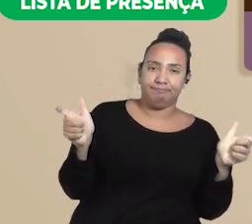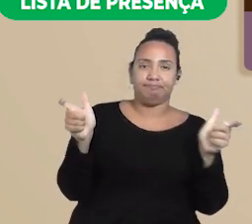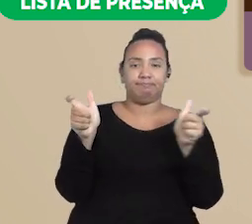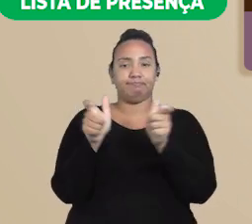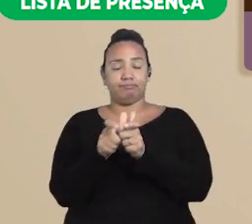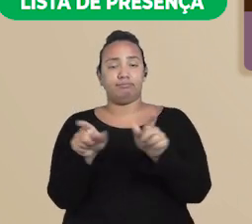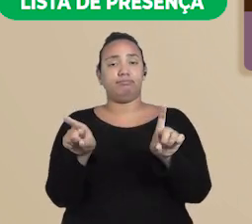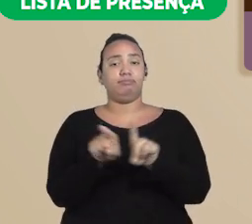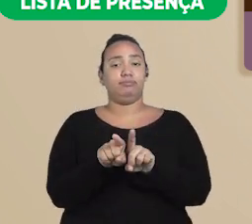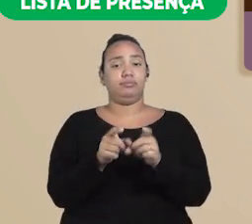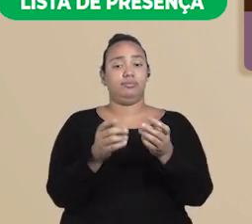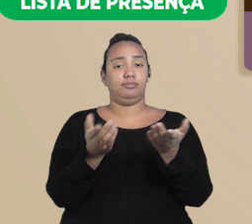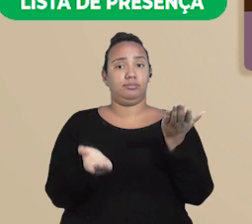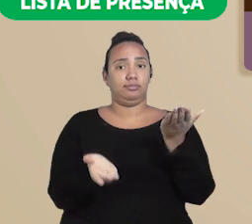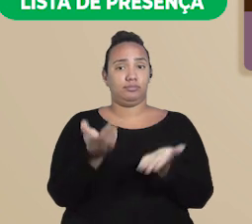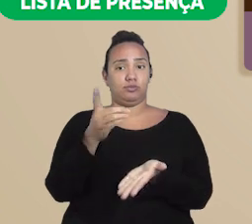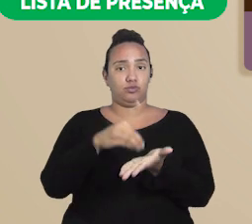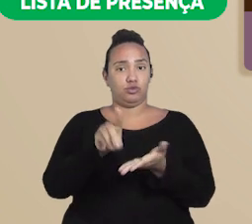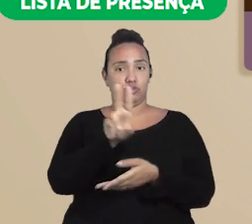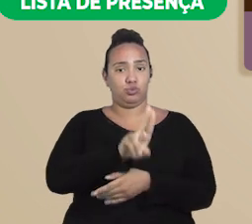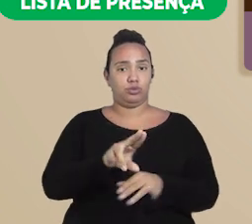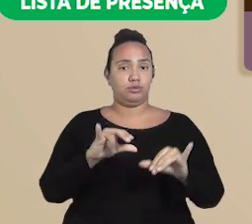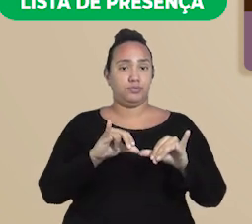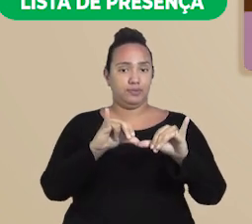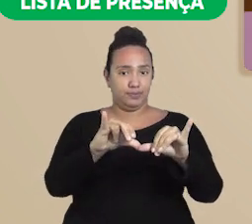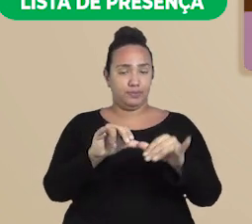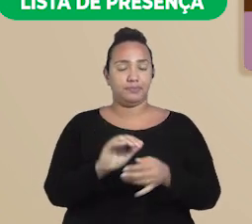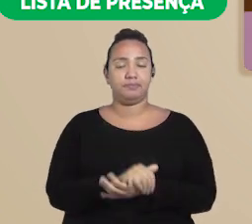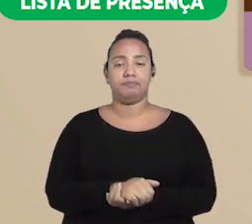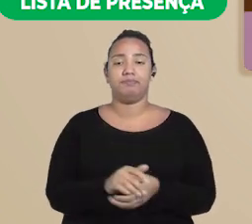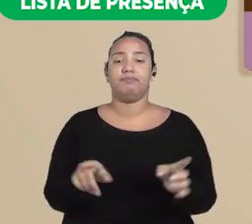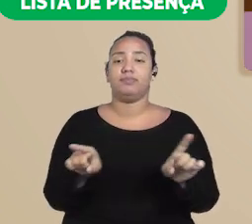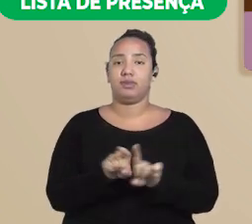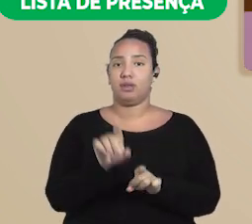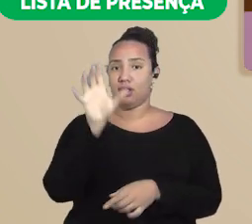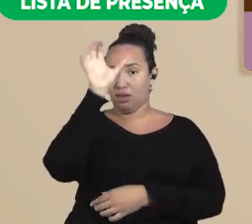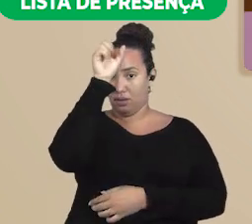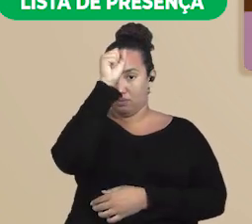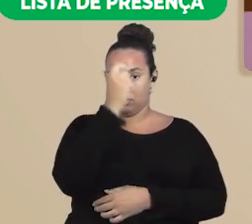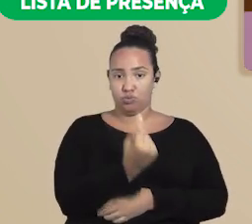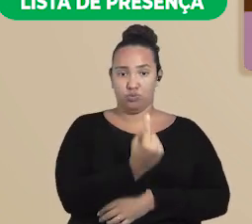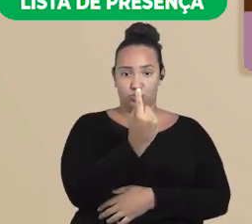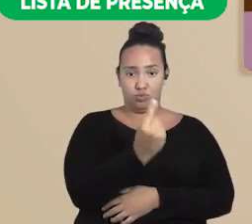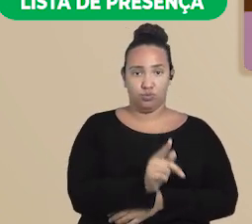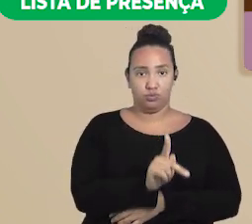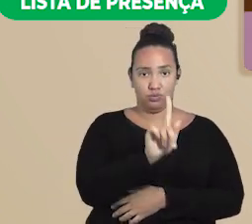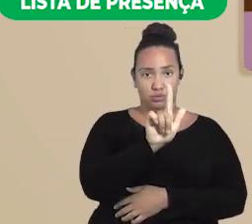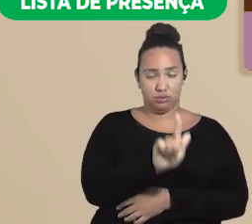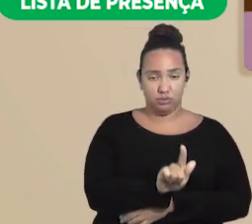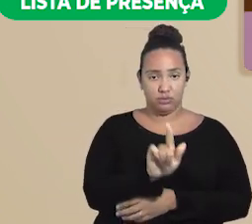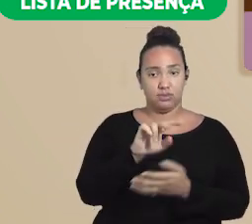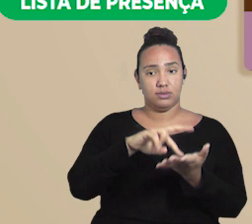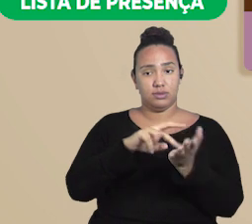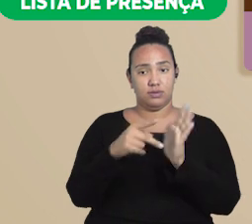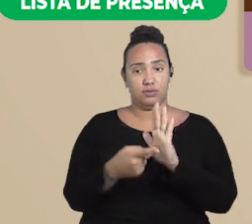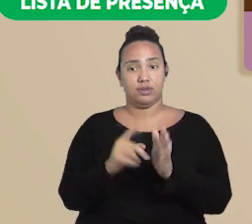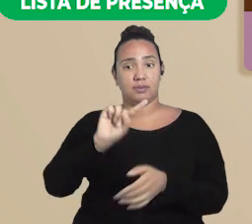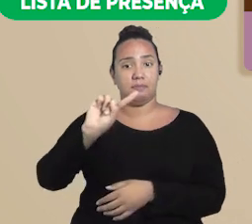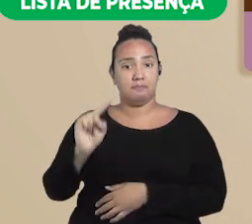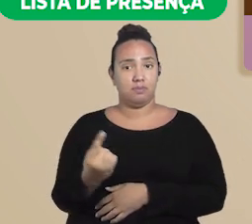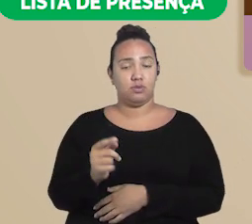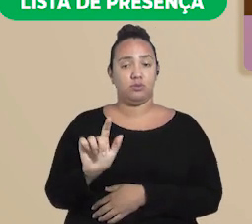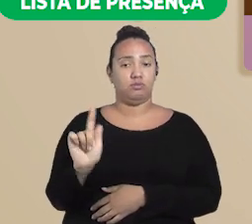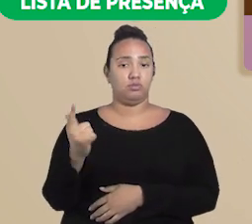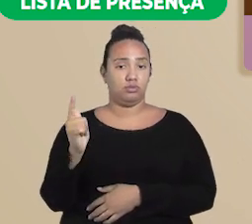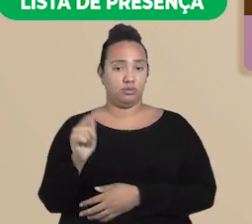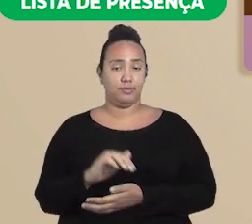balança digital utilizada em supermercados. Aprendemos que 1 quilo equivale a 1.000